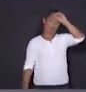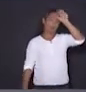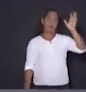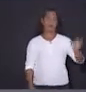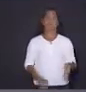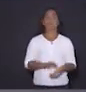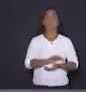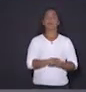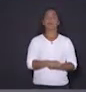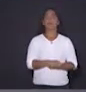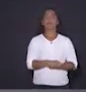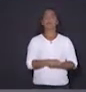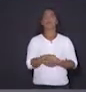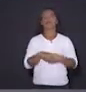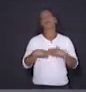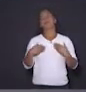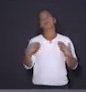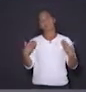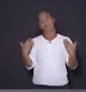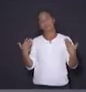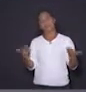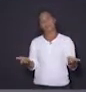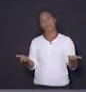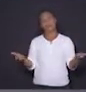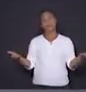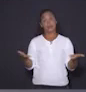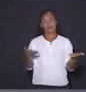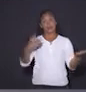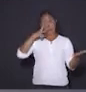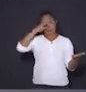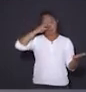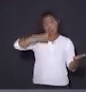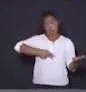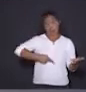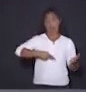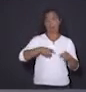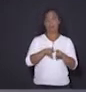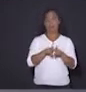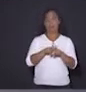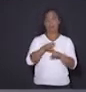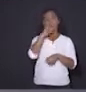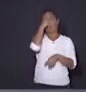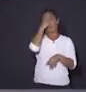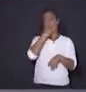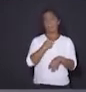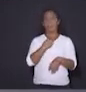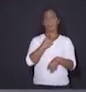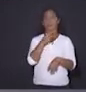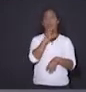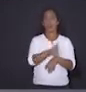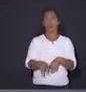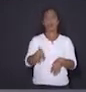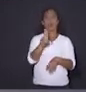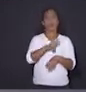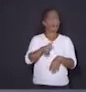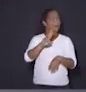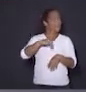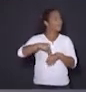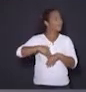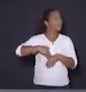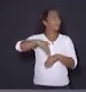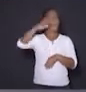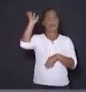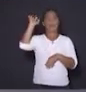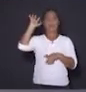e aí para além do impacto individual esses perfis eles vão sendo cada vez mais utilizados para nos